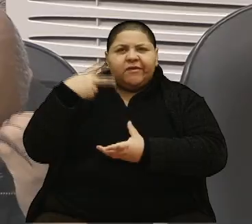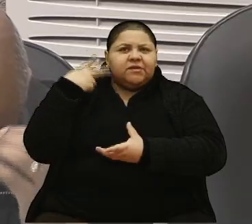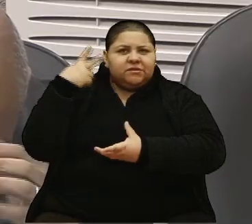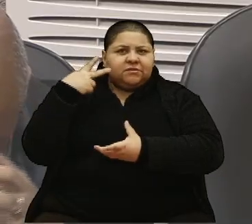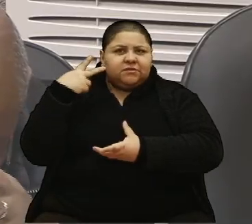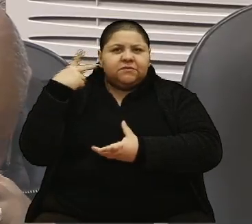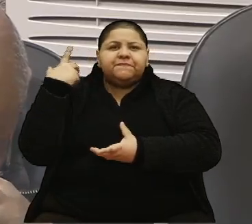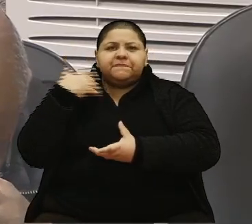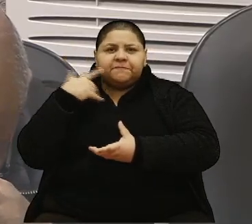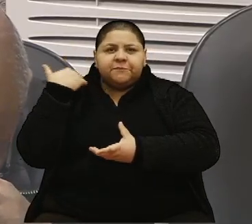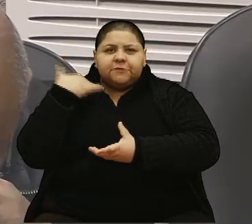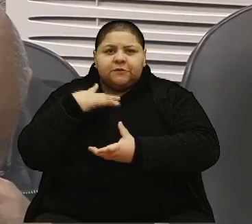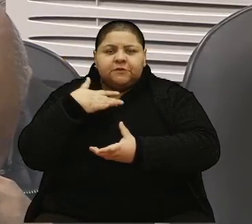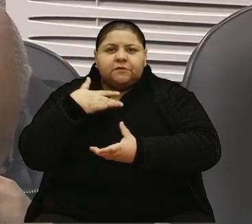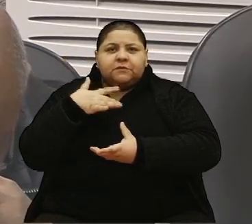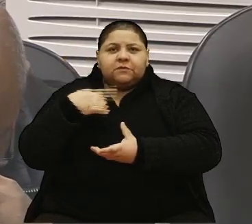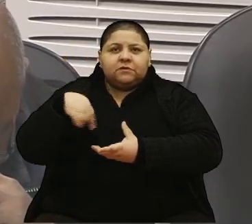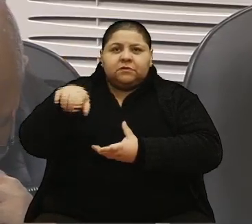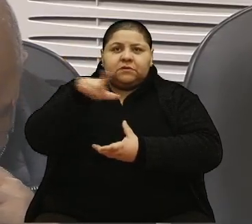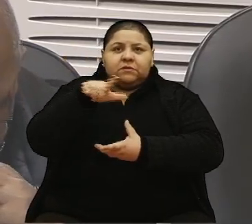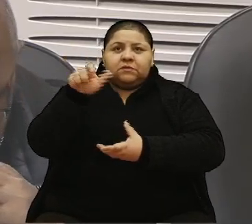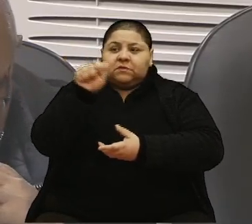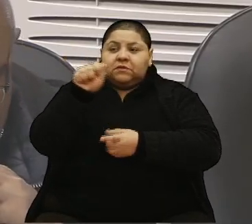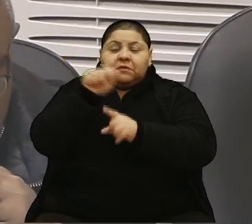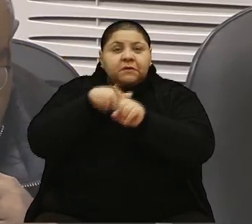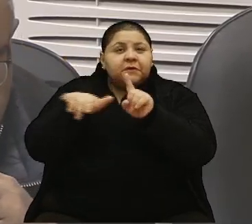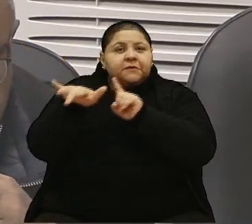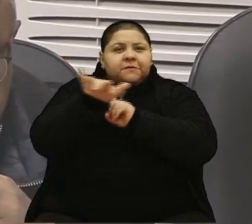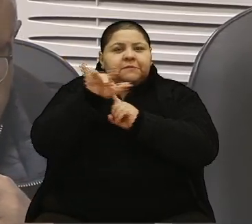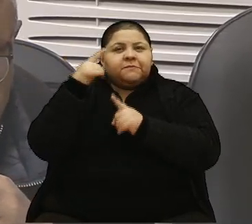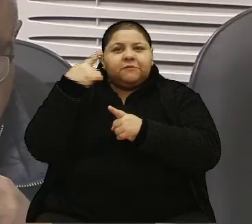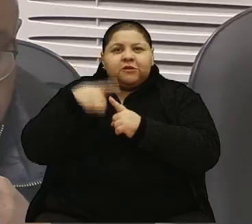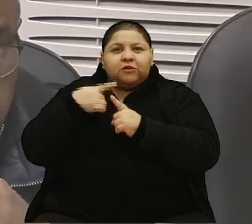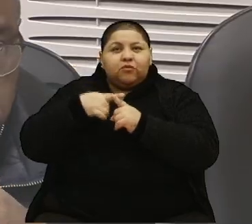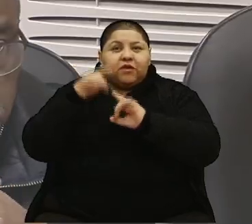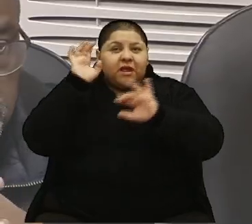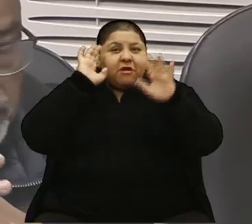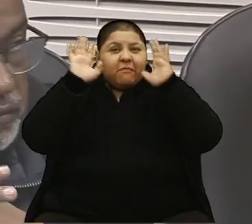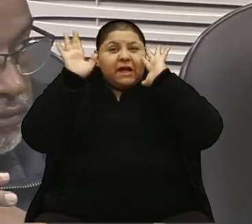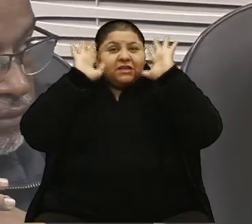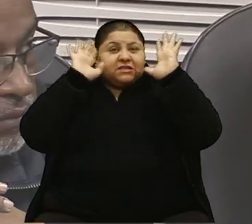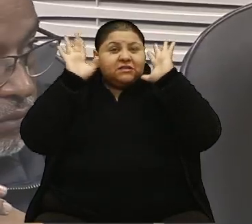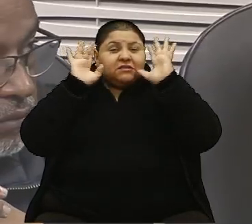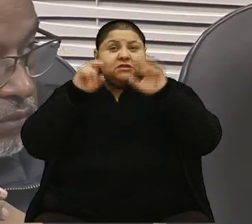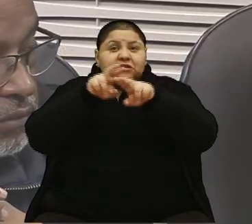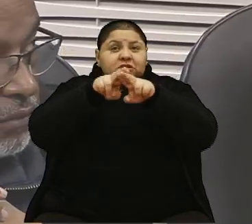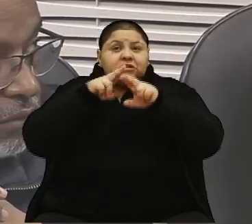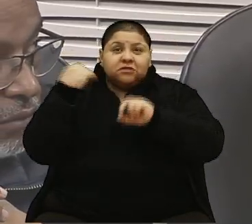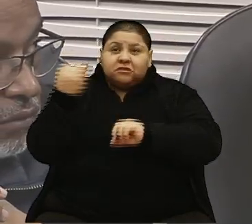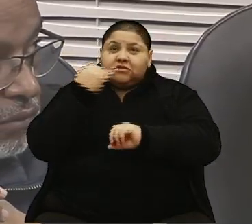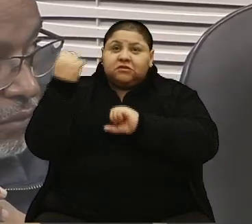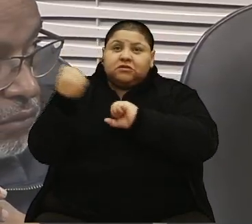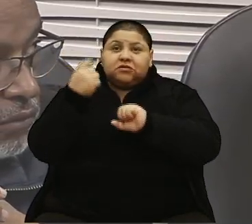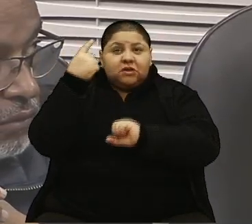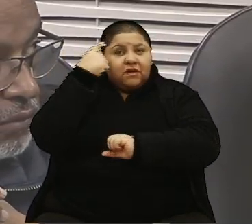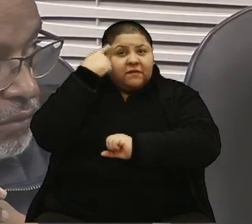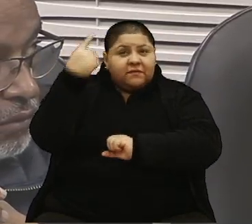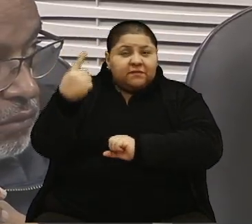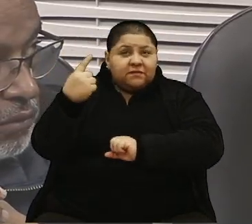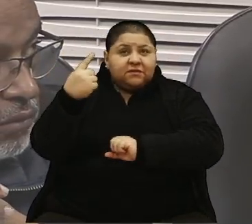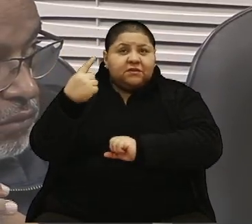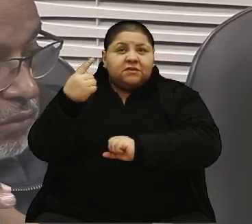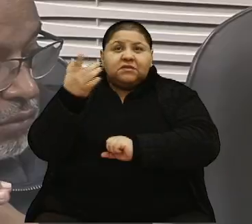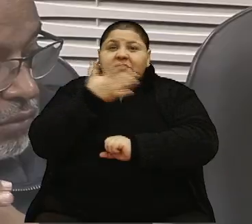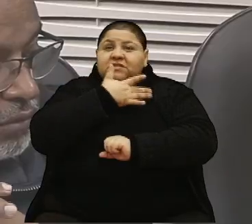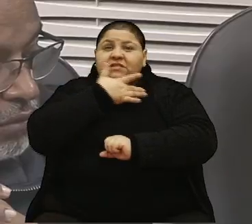vereadora Andressa, do qual somos assistentes sociais, porque imagina, por isso que é importante o poder de reflexão, porque é